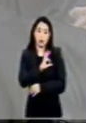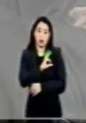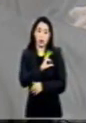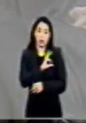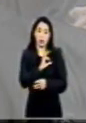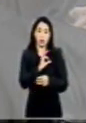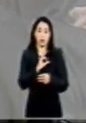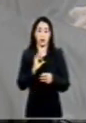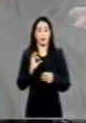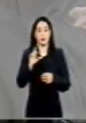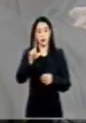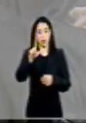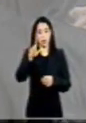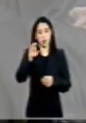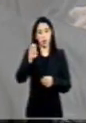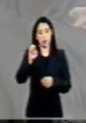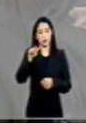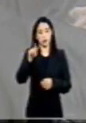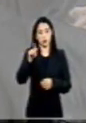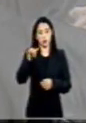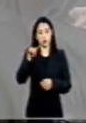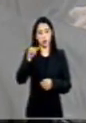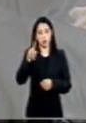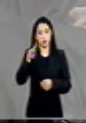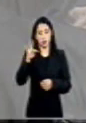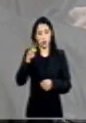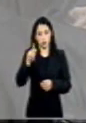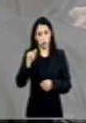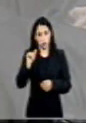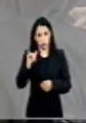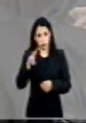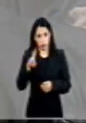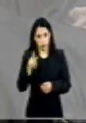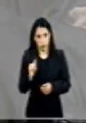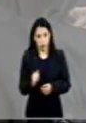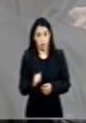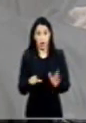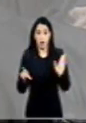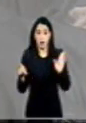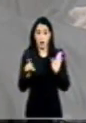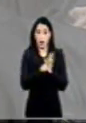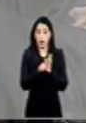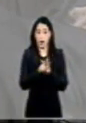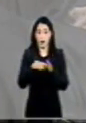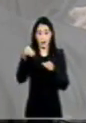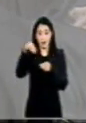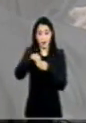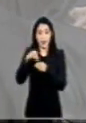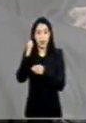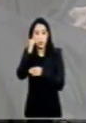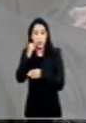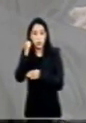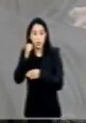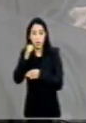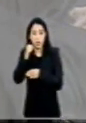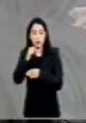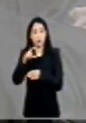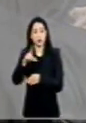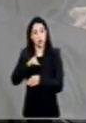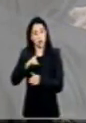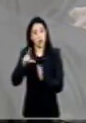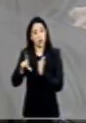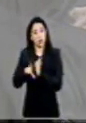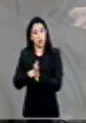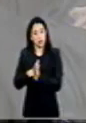da proporcionalidade, a harmonia entre os poderes. A legislação interna do Senado tem força de lei, determina que